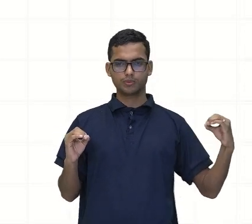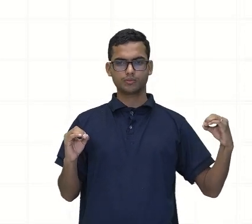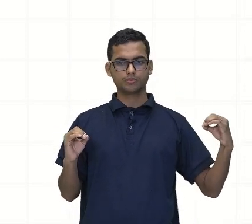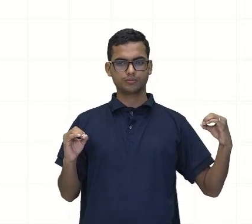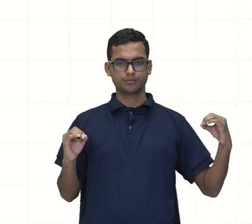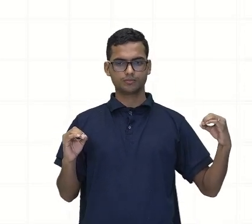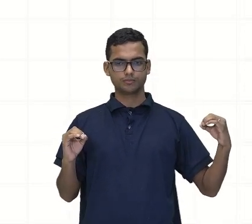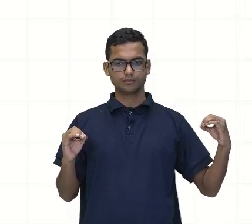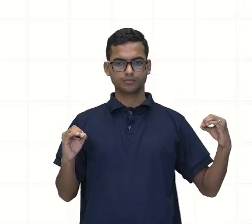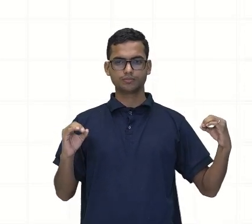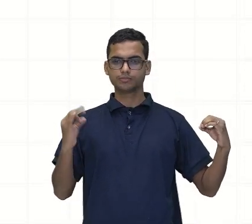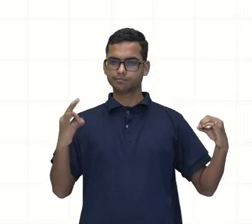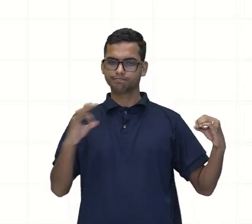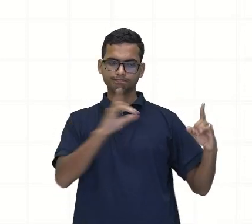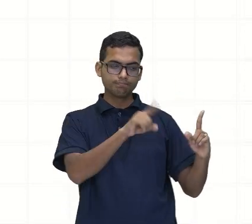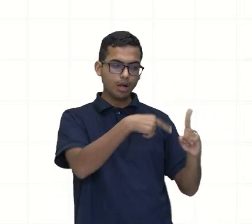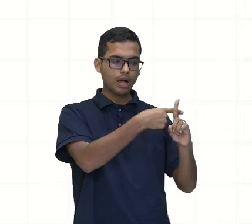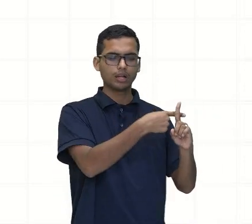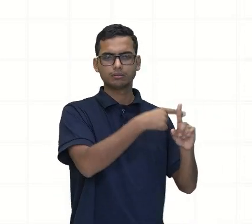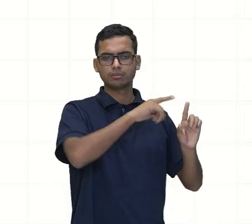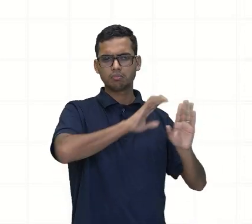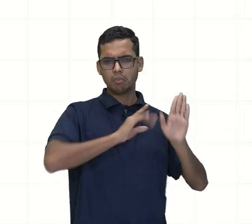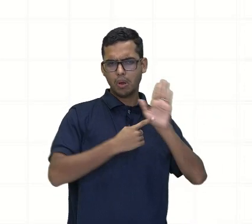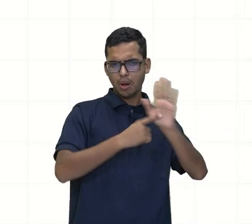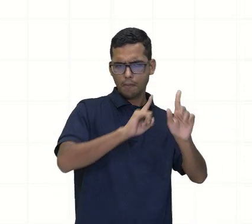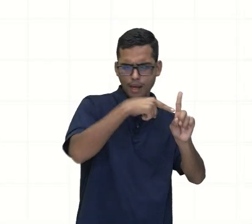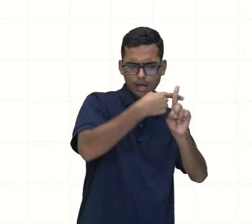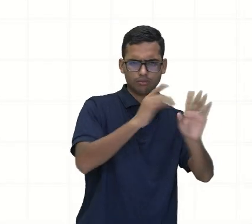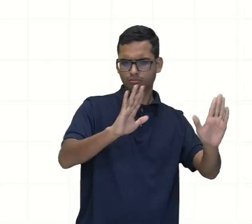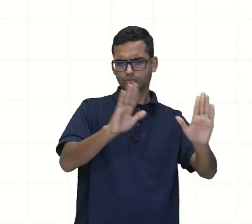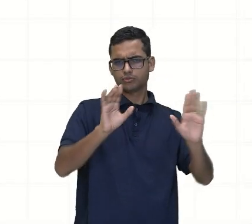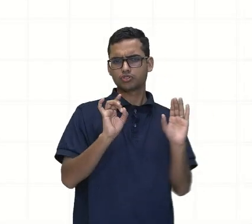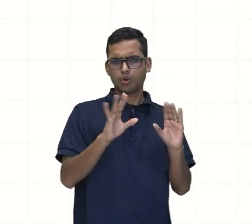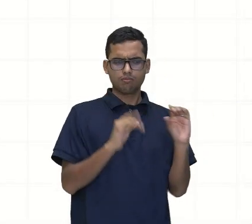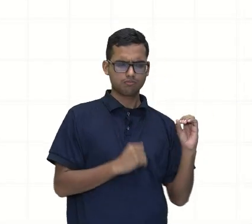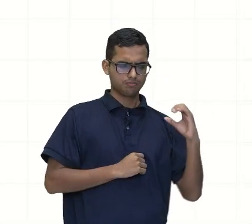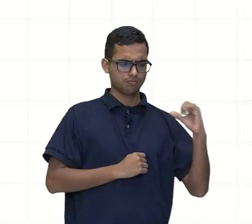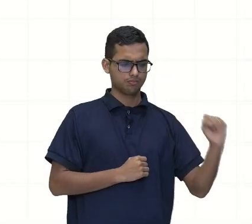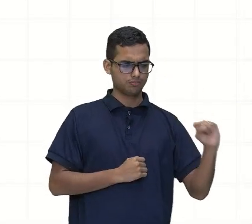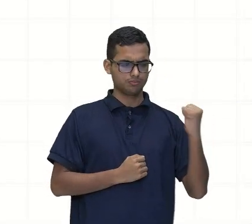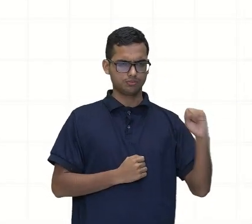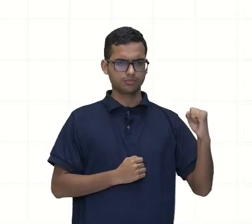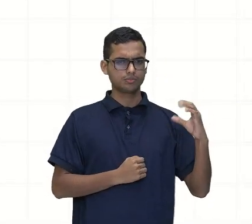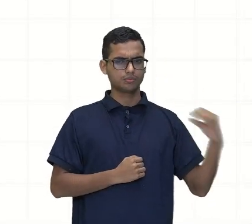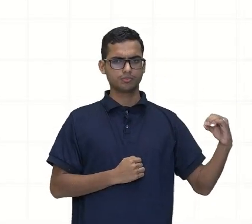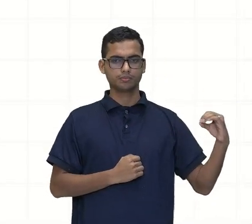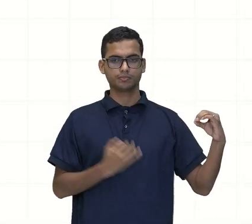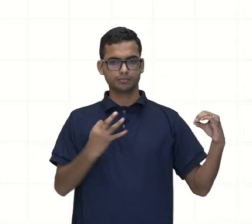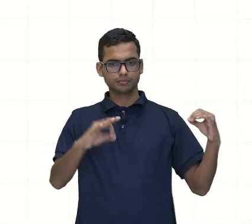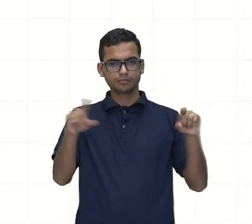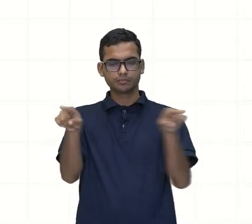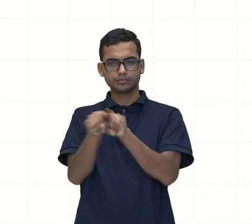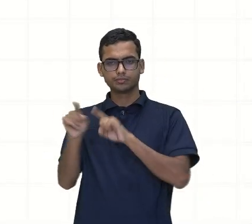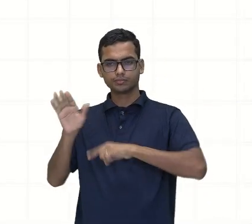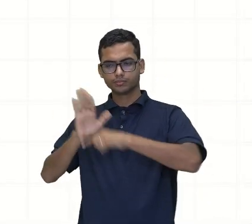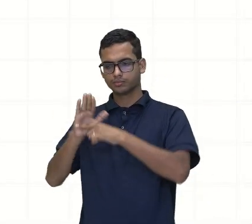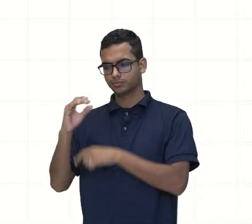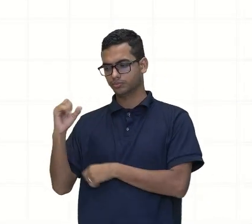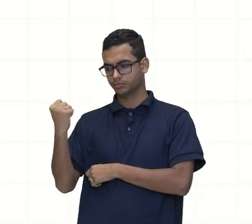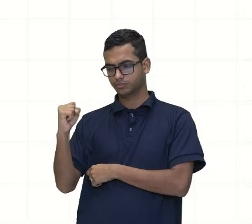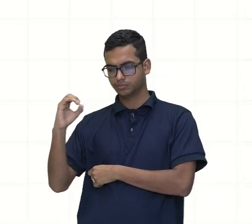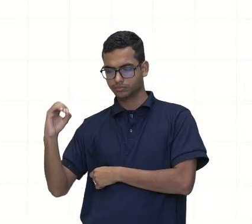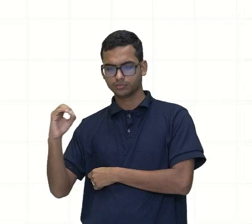não precisa ter o sinal no número positivo. Então, esses são os nossos exemplos de números opostos